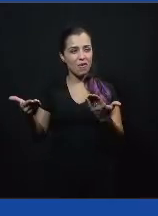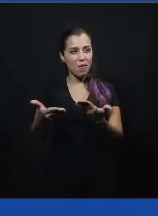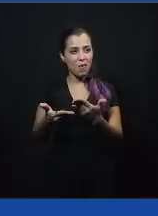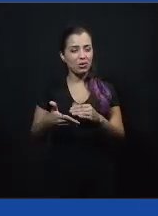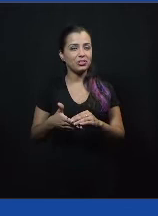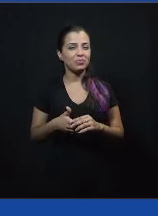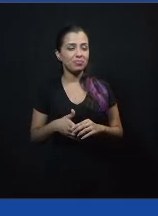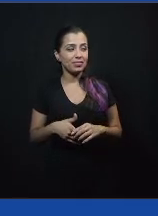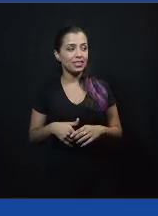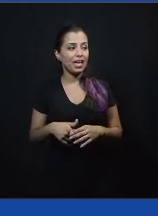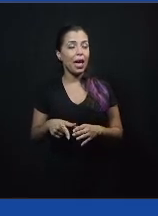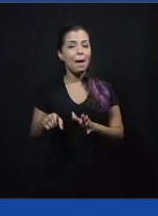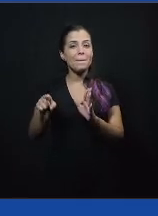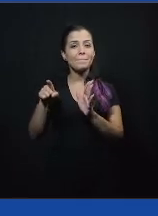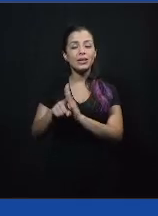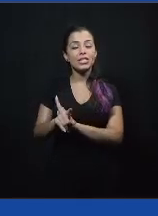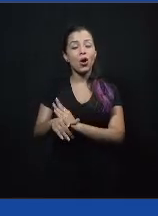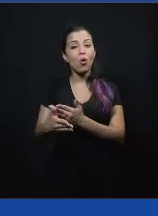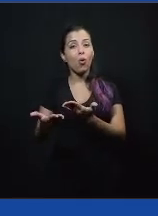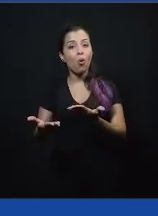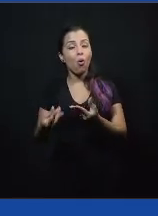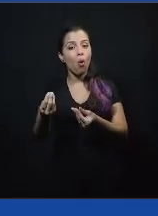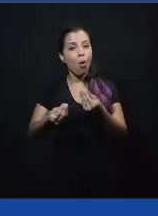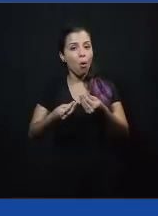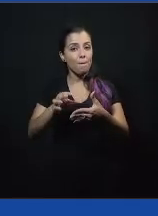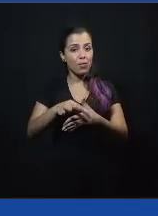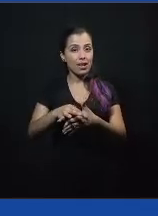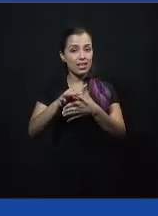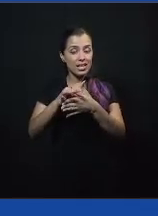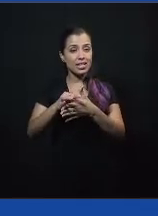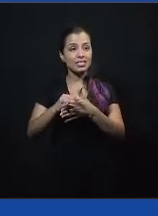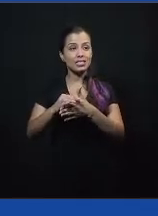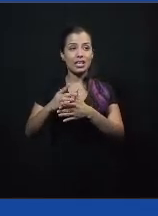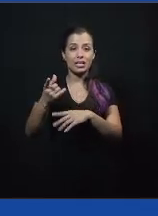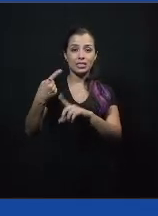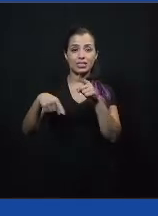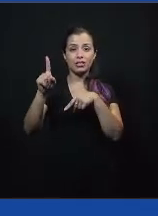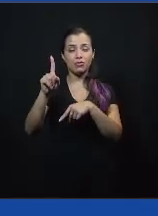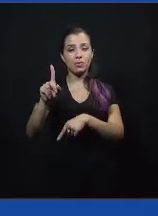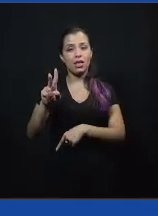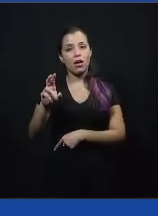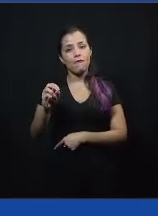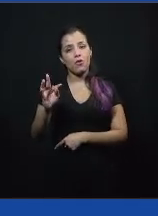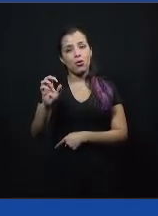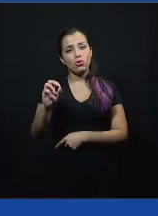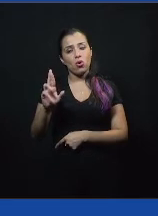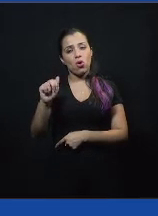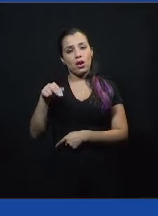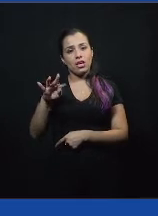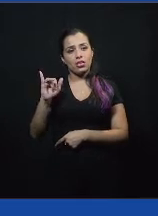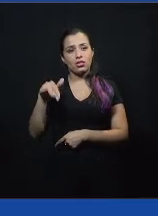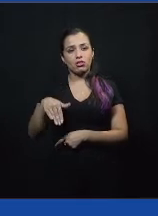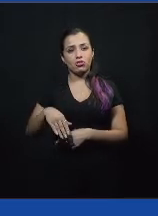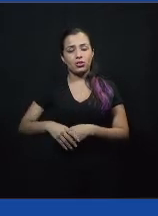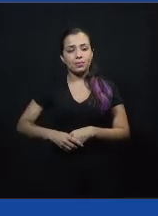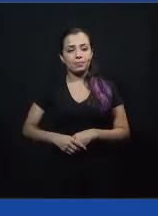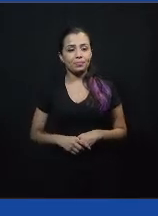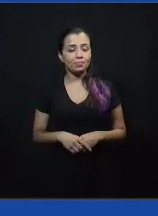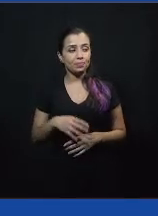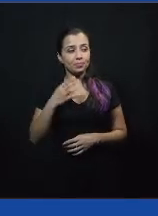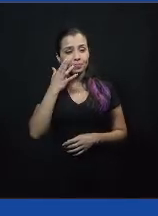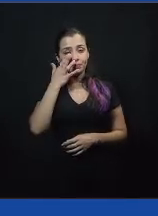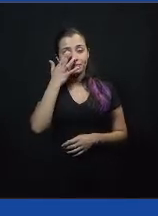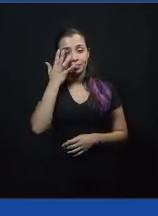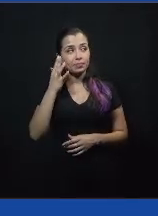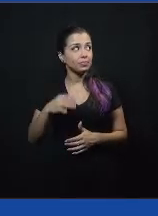pergunta como jovens lideranças em funciona o movimento de transformação em Votorantim bom é toda essa atividade né